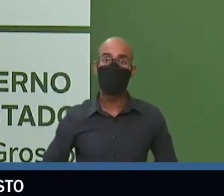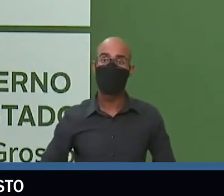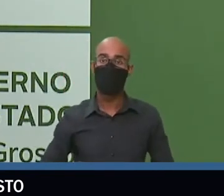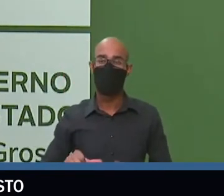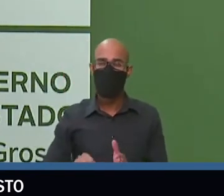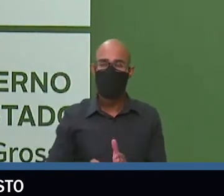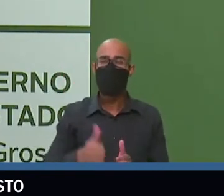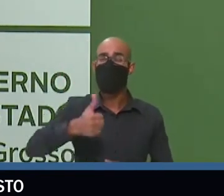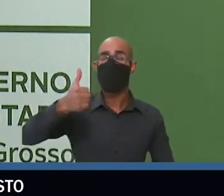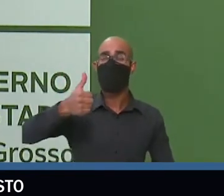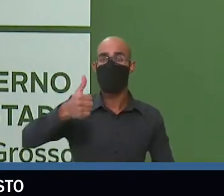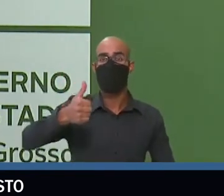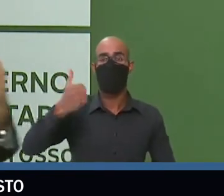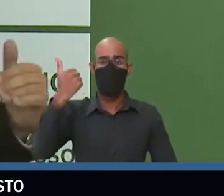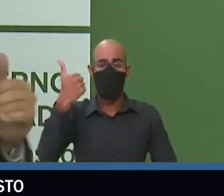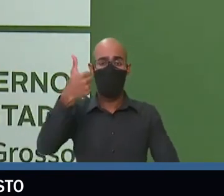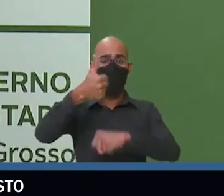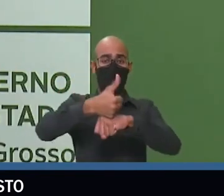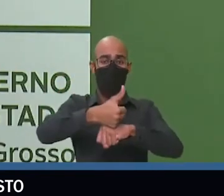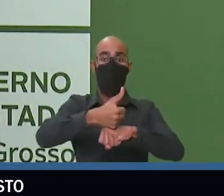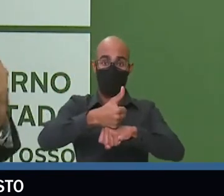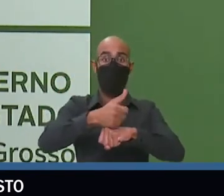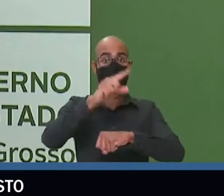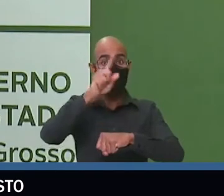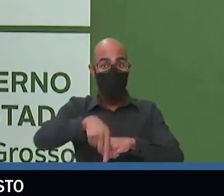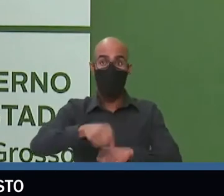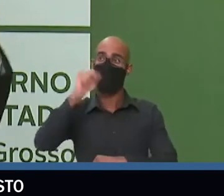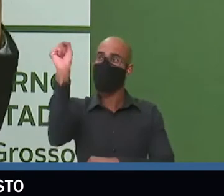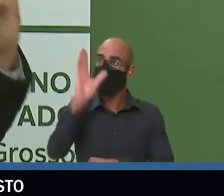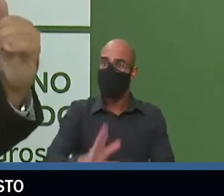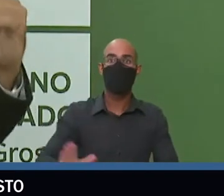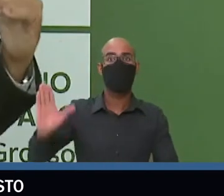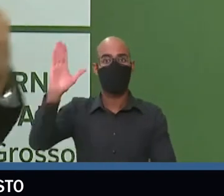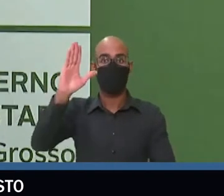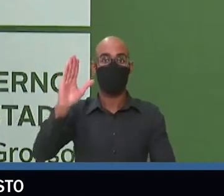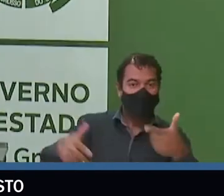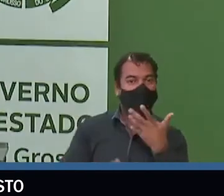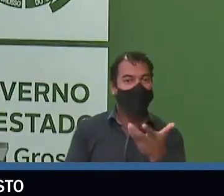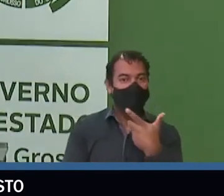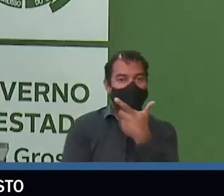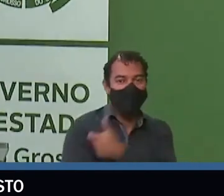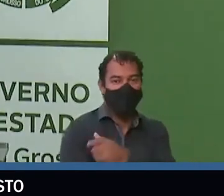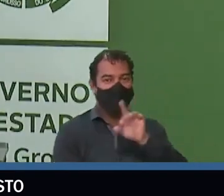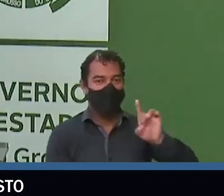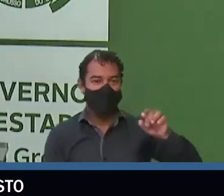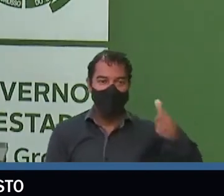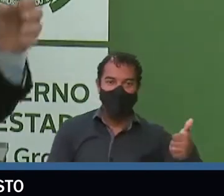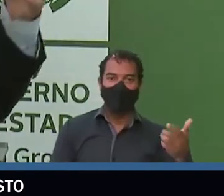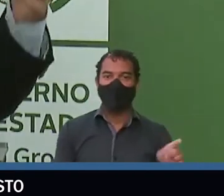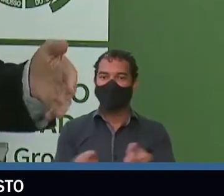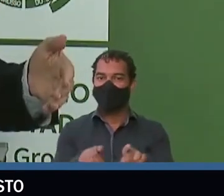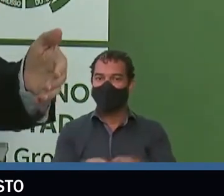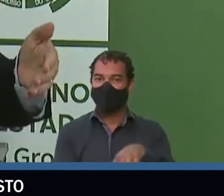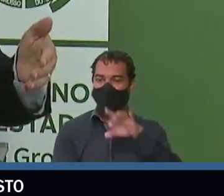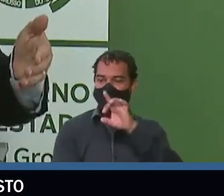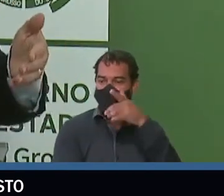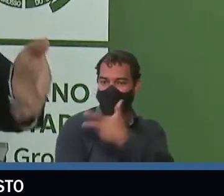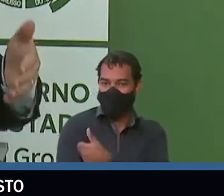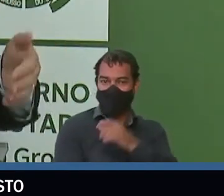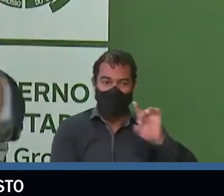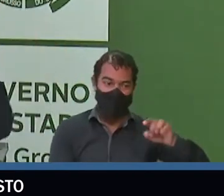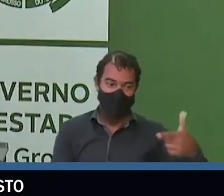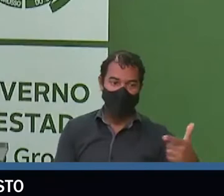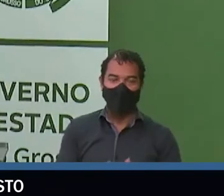do Brasil a completar o ciclo ali de 18 anos acima. Na live concedida pelo secretário estadual